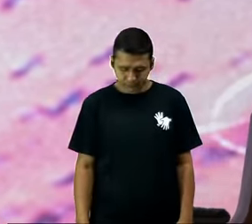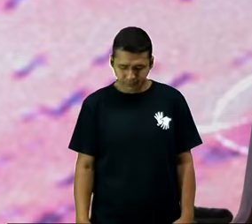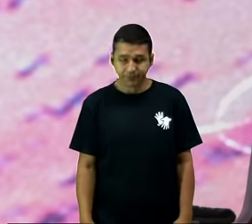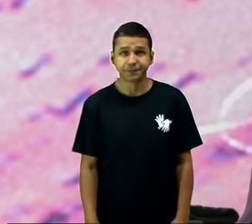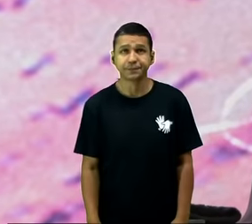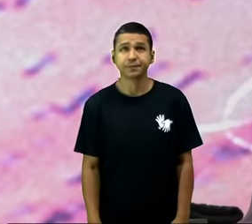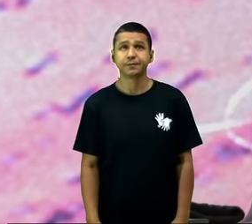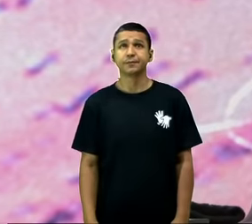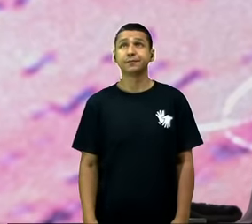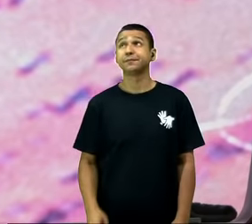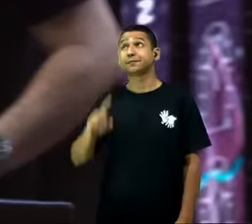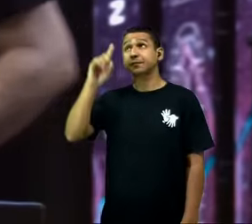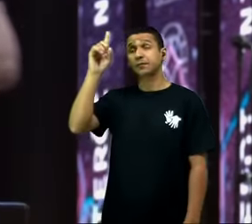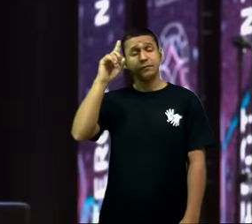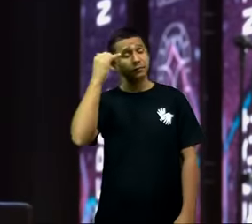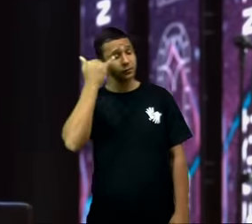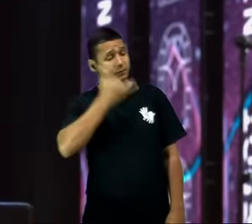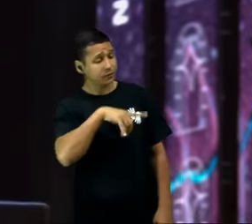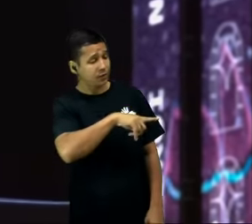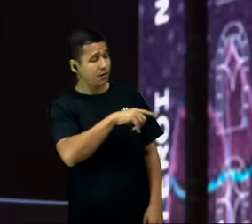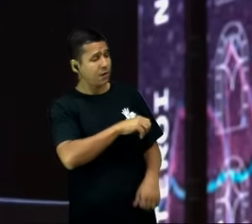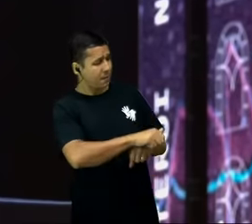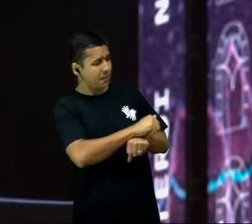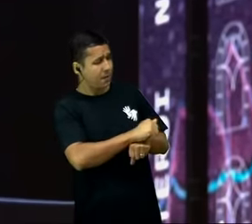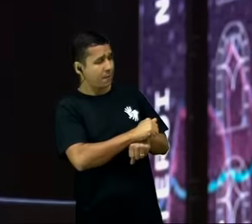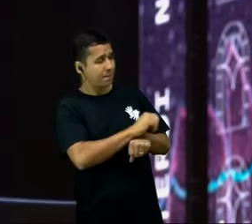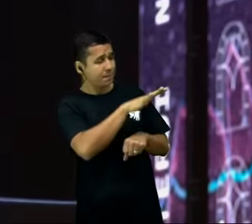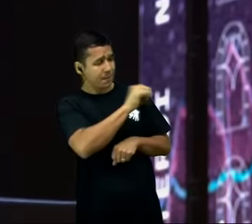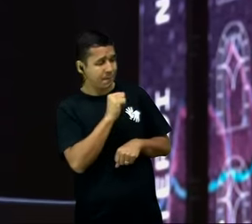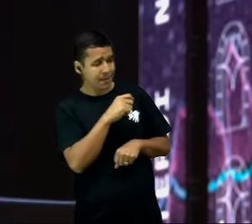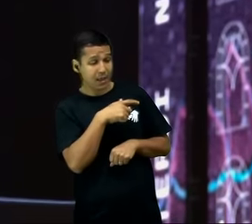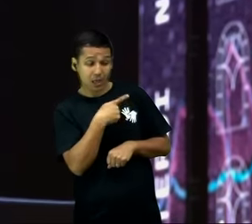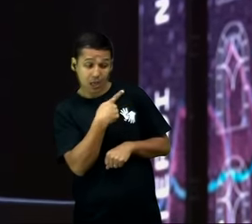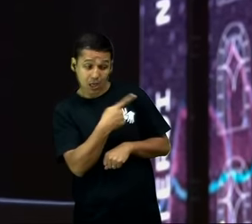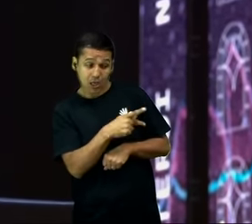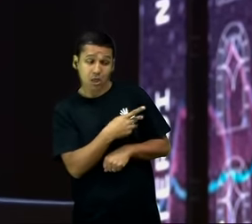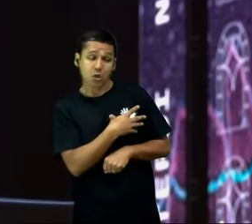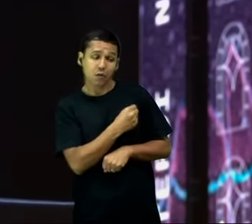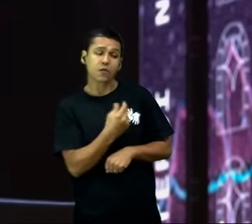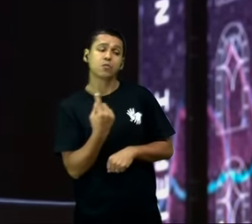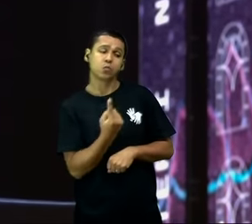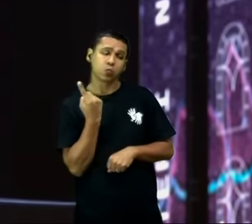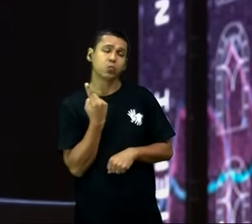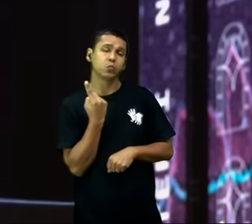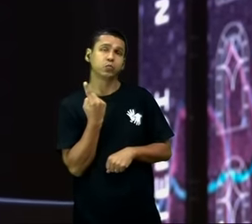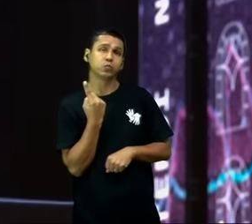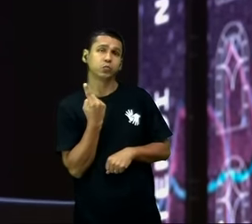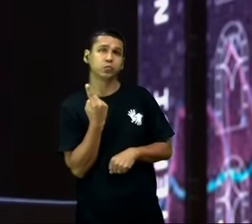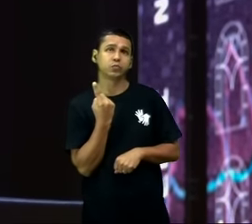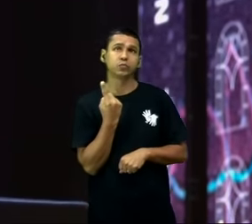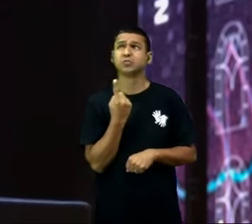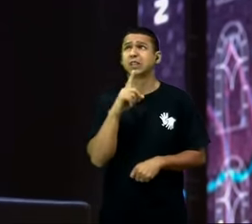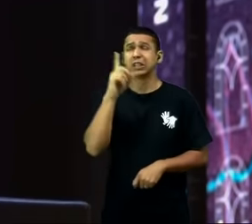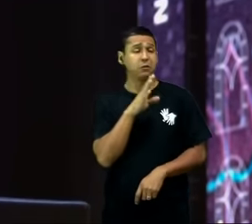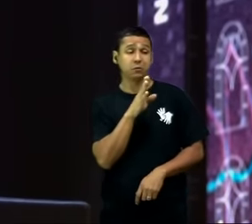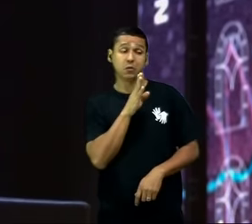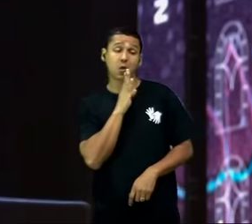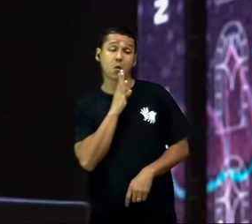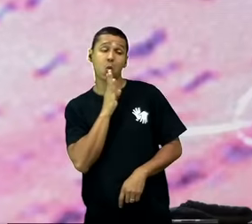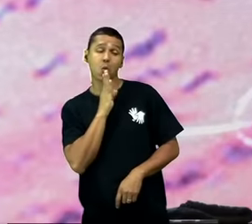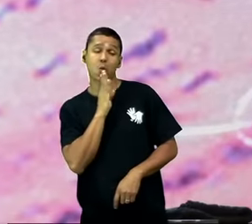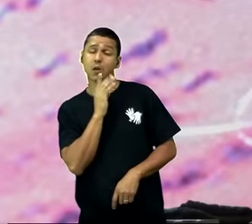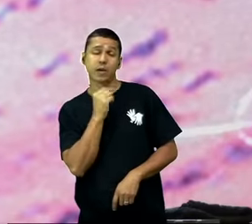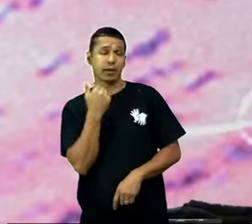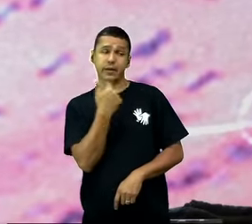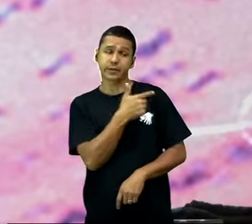É por isso que Deus diz para Abraão: Abraão, pega teu filho aí, ó, teu único filho. Porque Deus não reconhece aquilo que a gente gera na